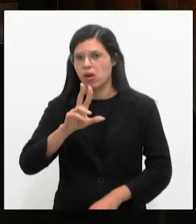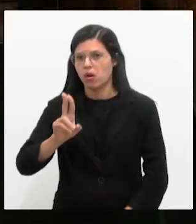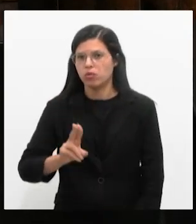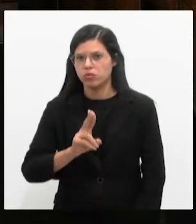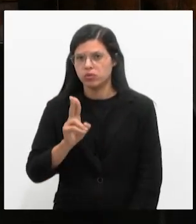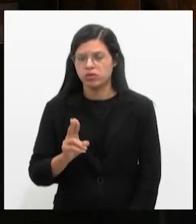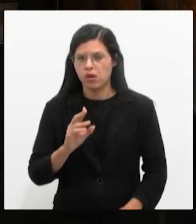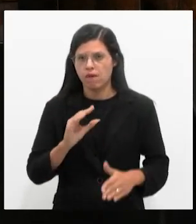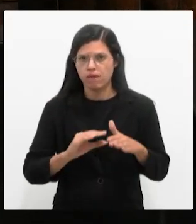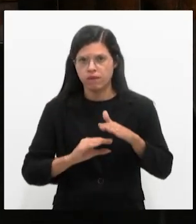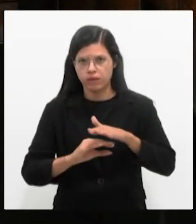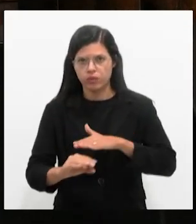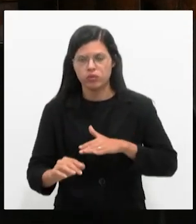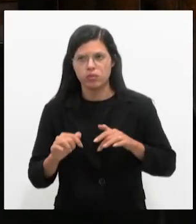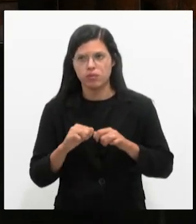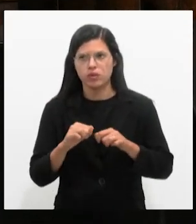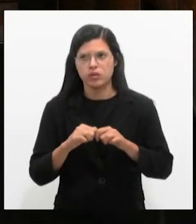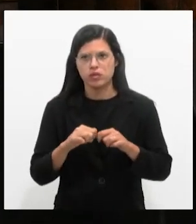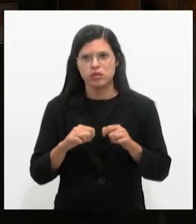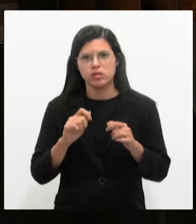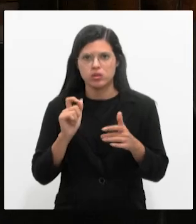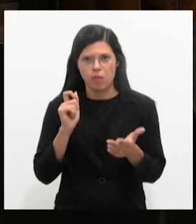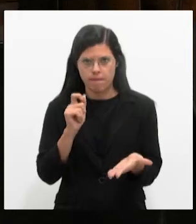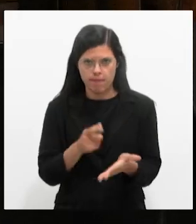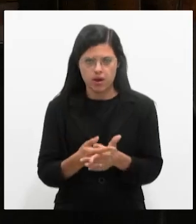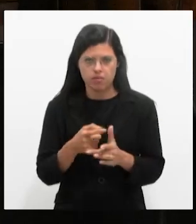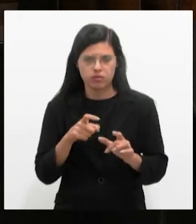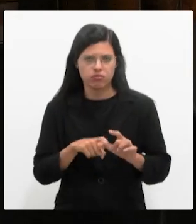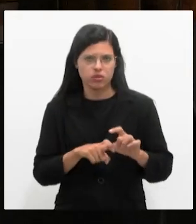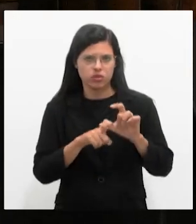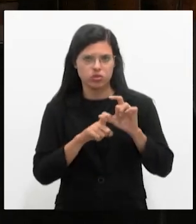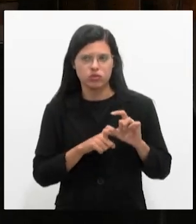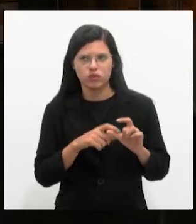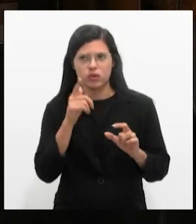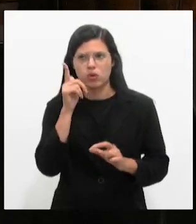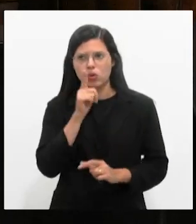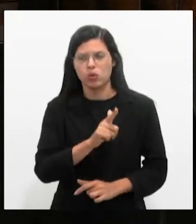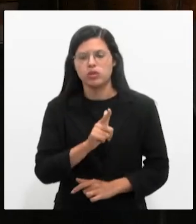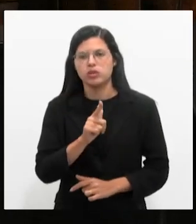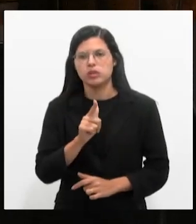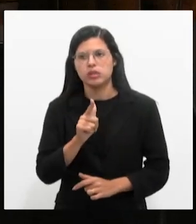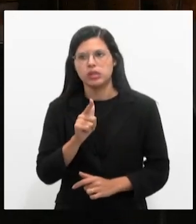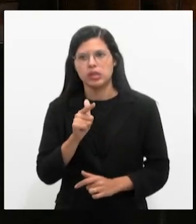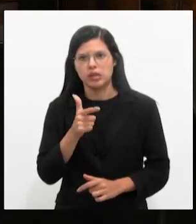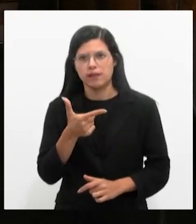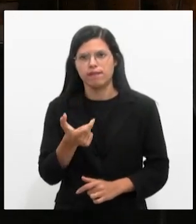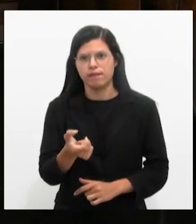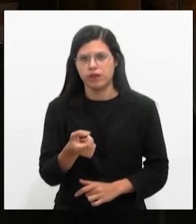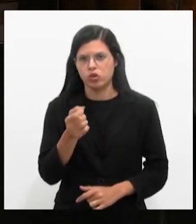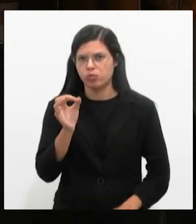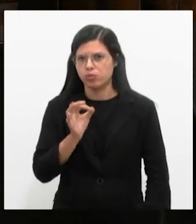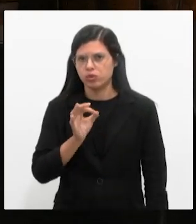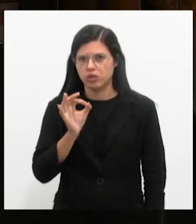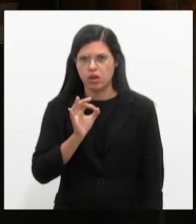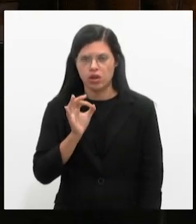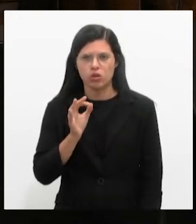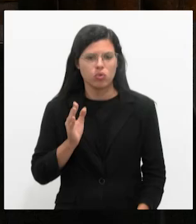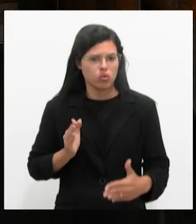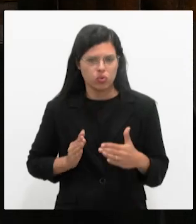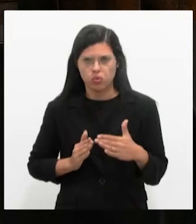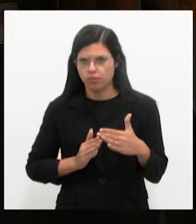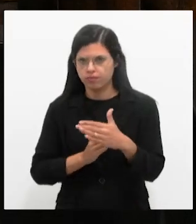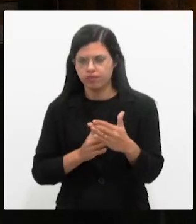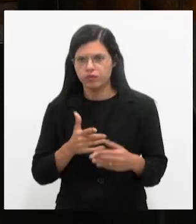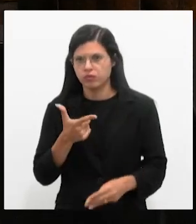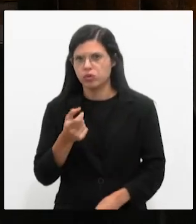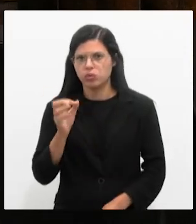ativo para fazer o abatimento da dívida, a gente conseguir atingir a meta de abater 20% da dívida. 20%